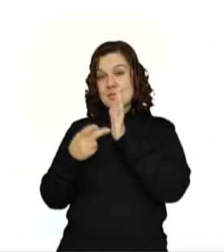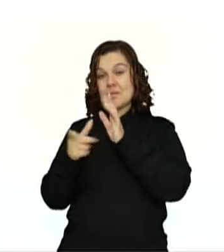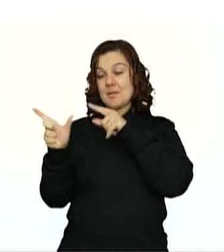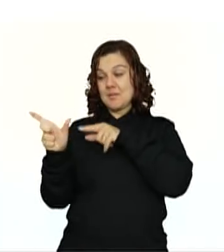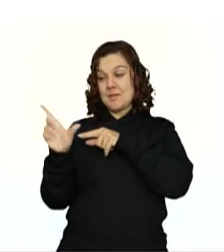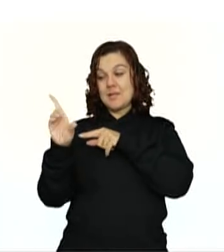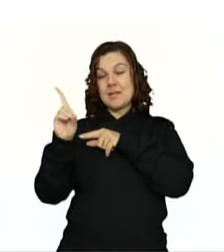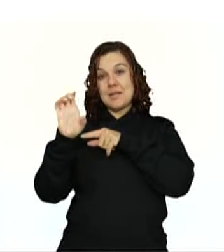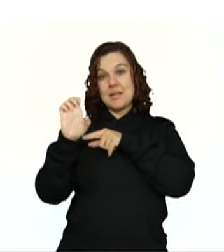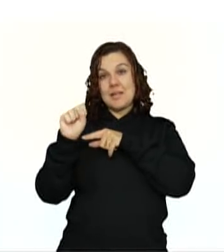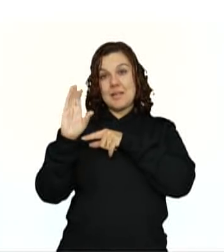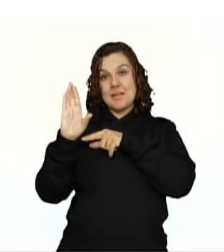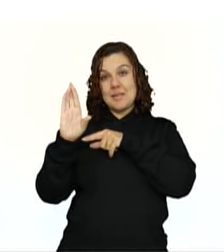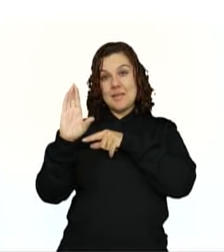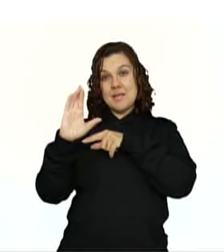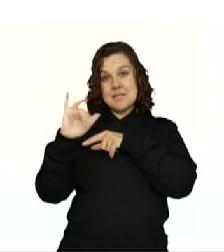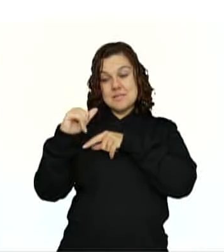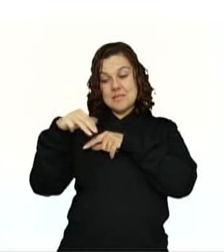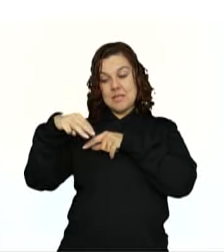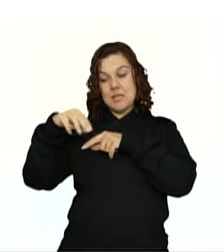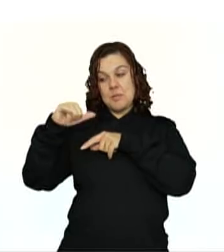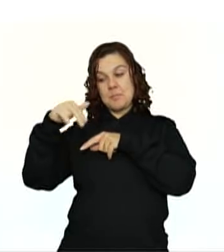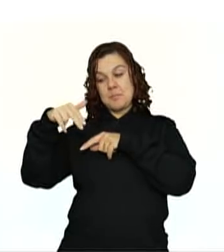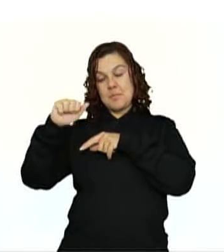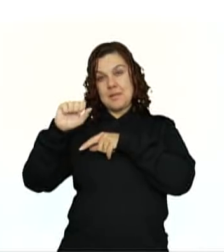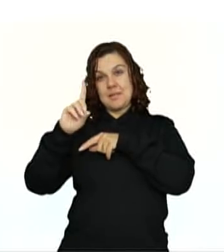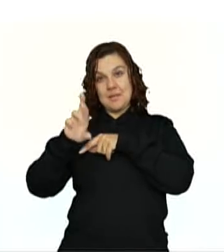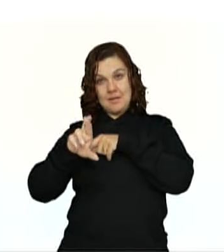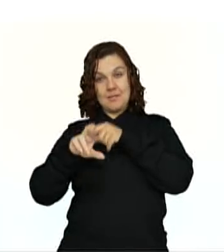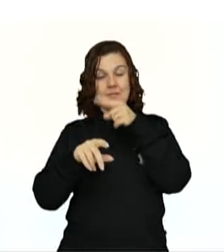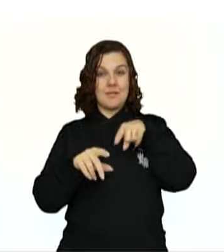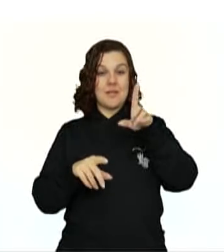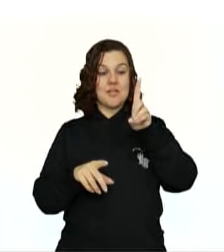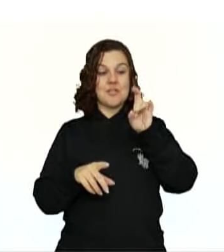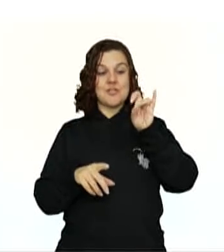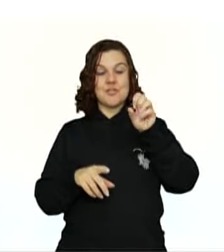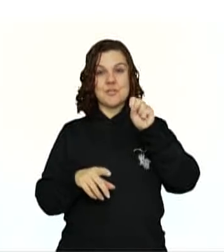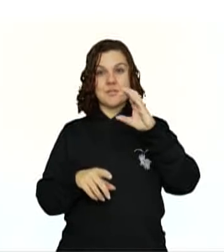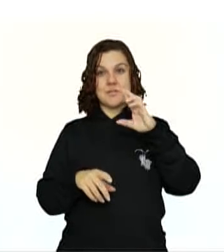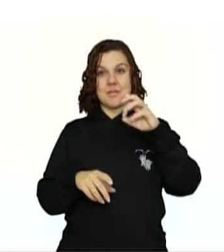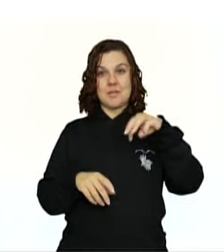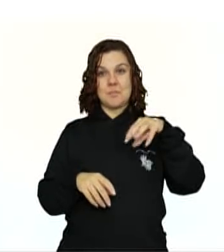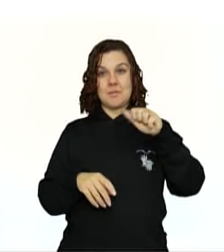significa discriminar, o que significa discriminar.